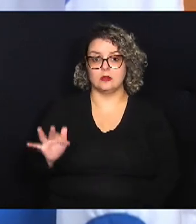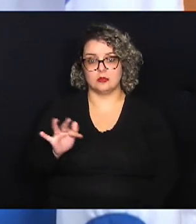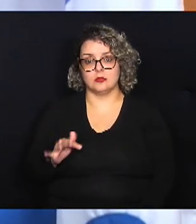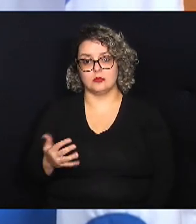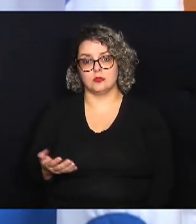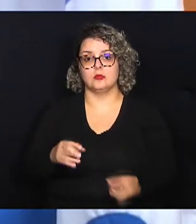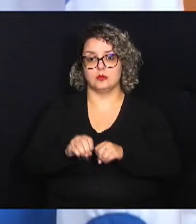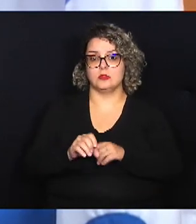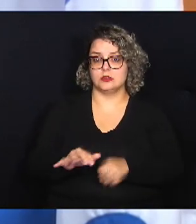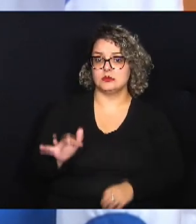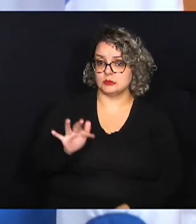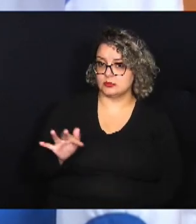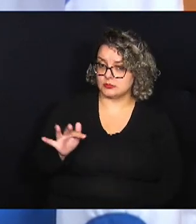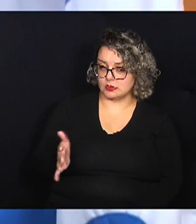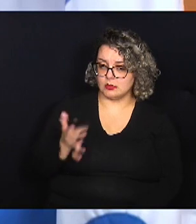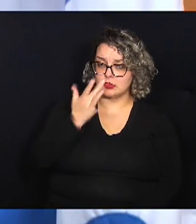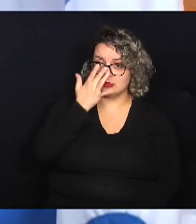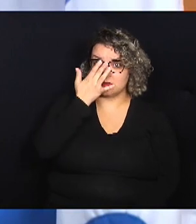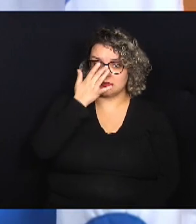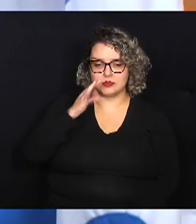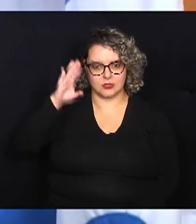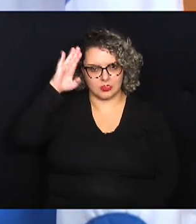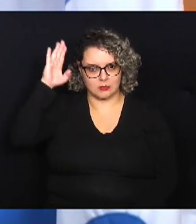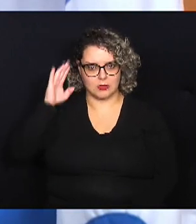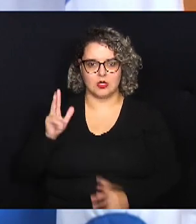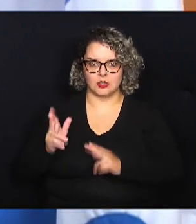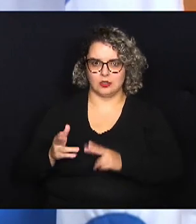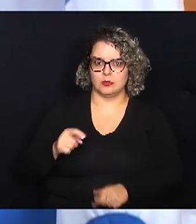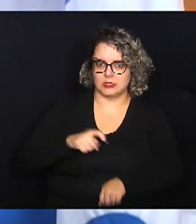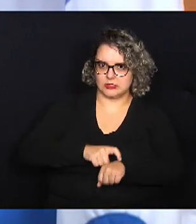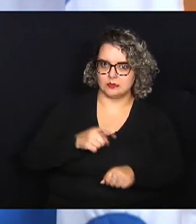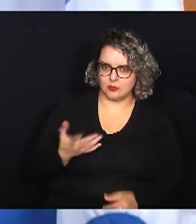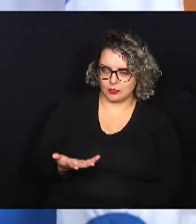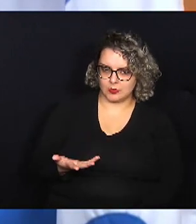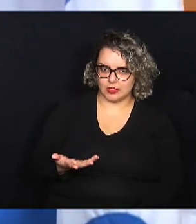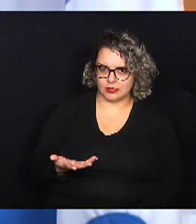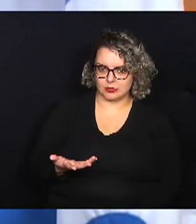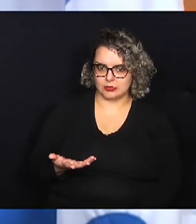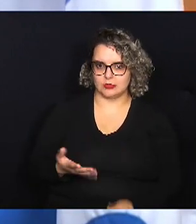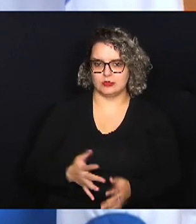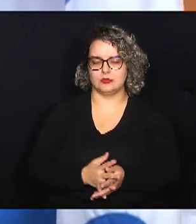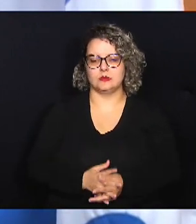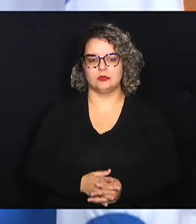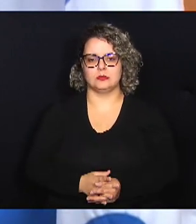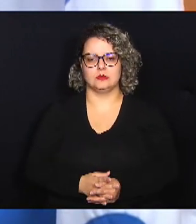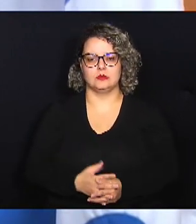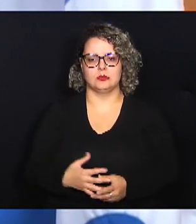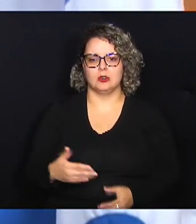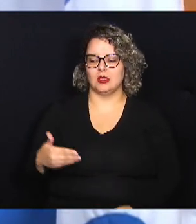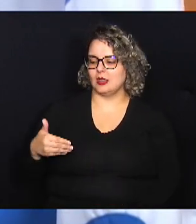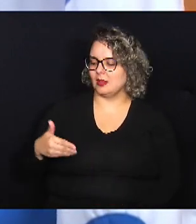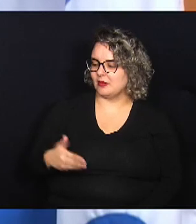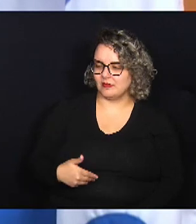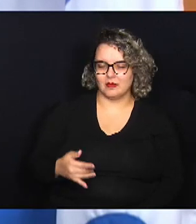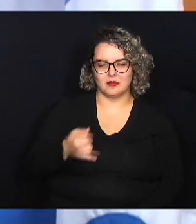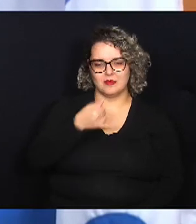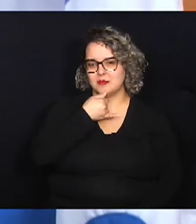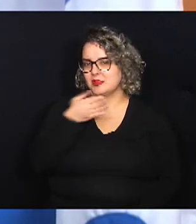ensino superior. E como nesse momento, né, em que a fome, infelizmente a